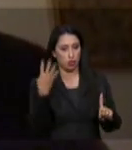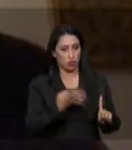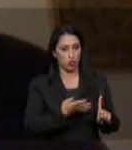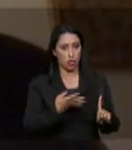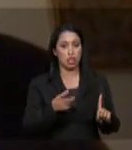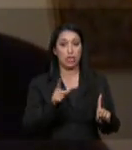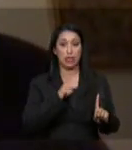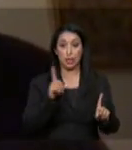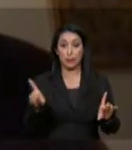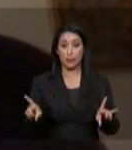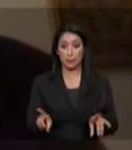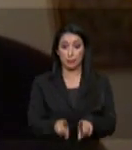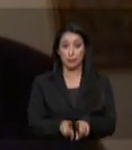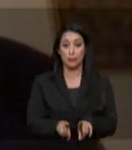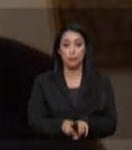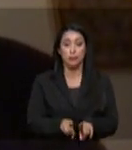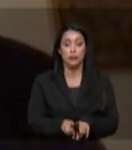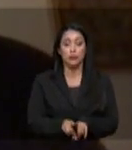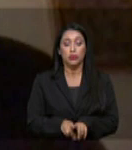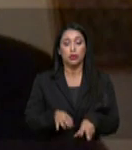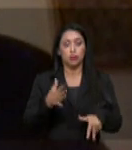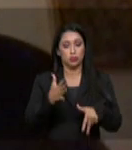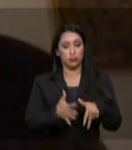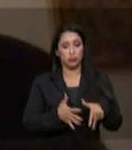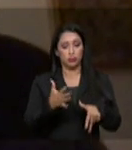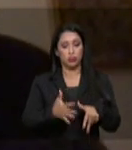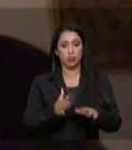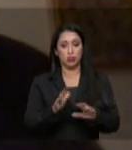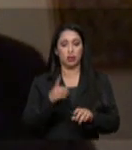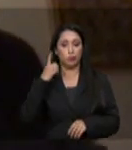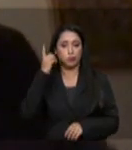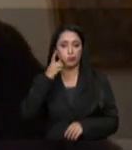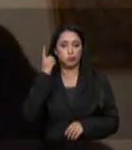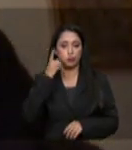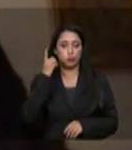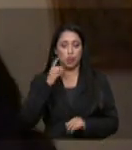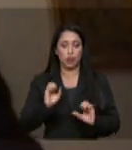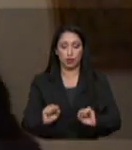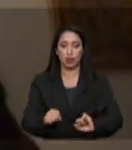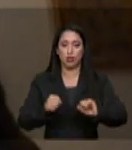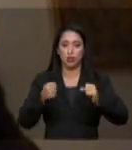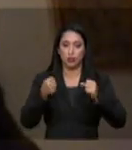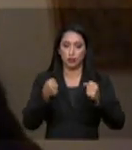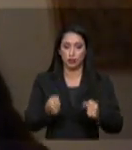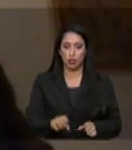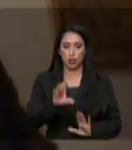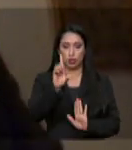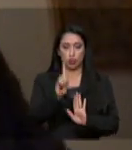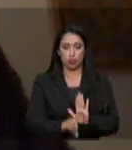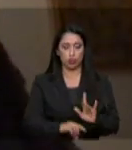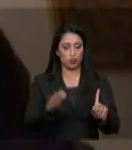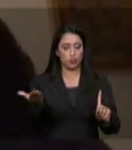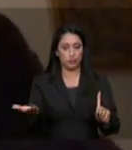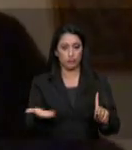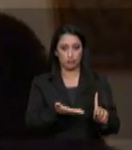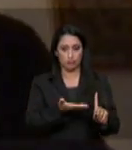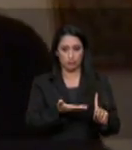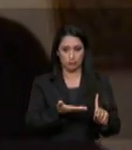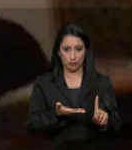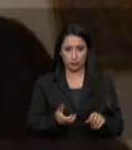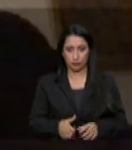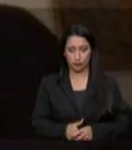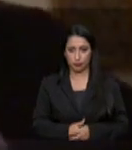por sua sustentação e defesa dos direitos do seu cliente